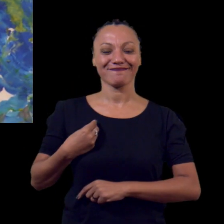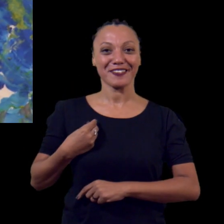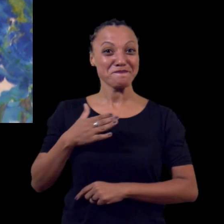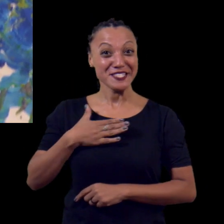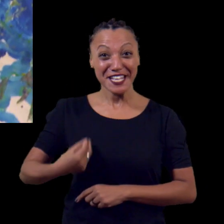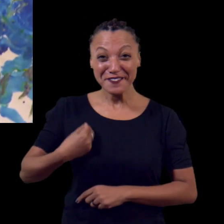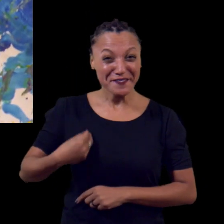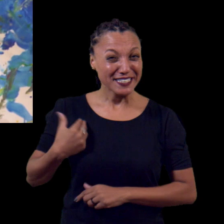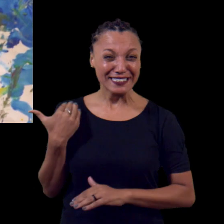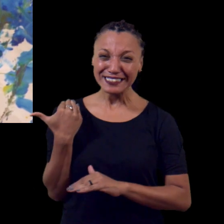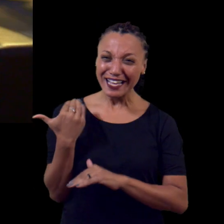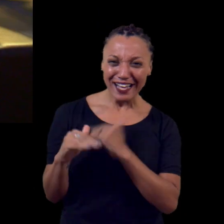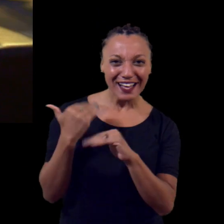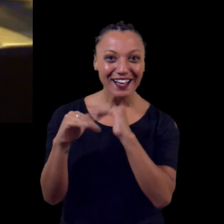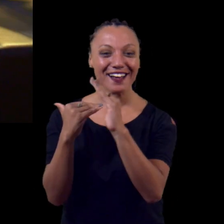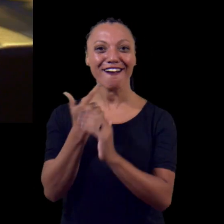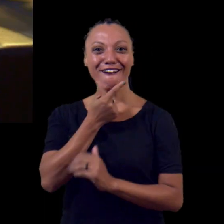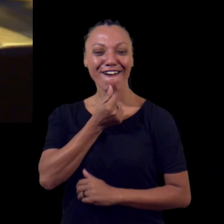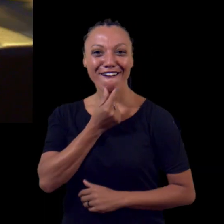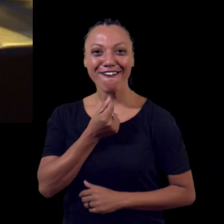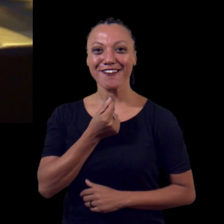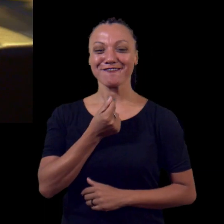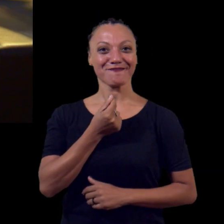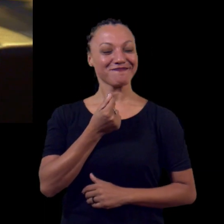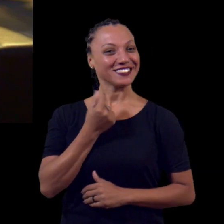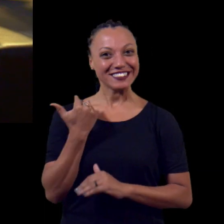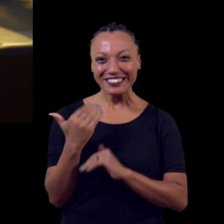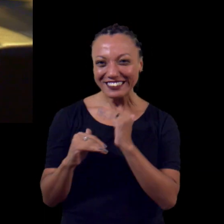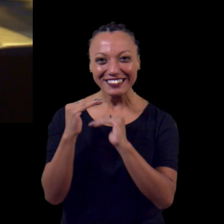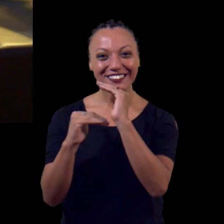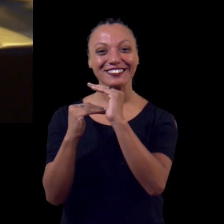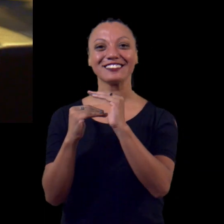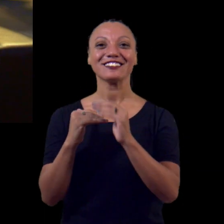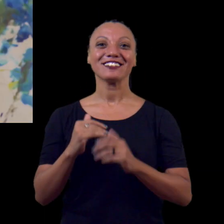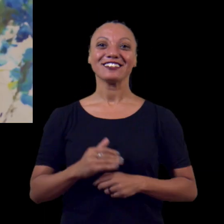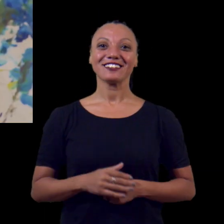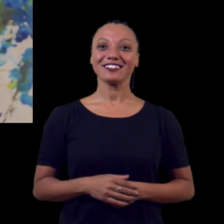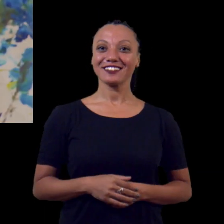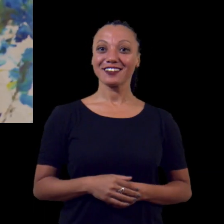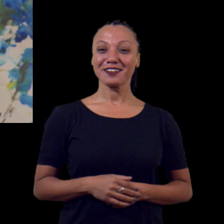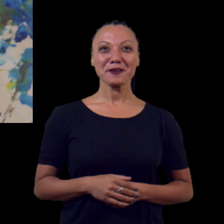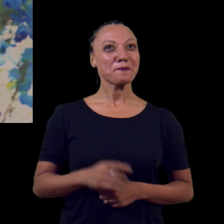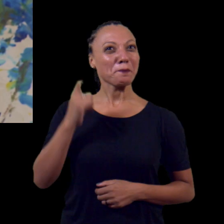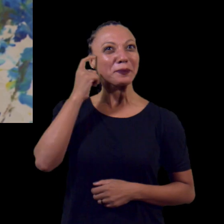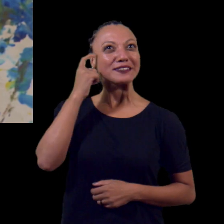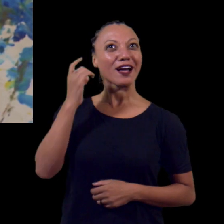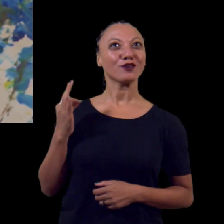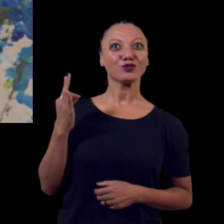vida, de homem, começar a pensar no futuro, a